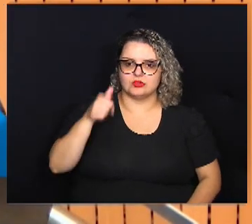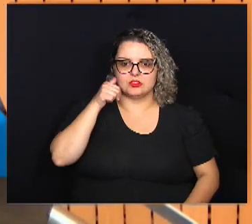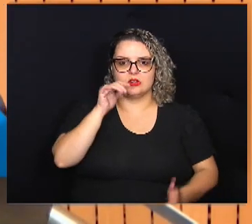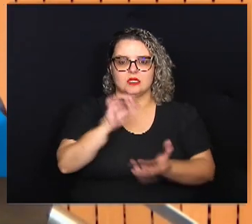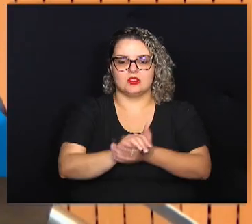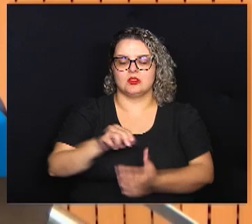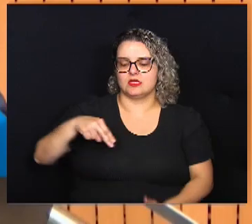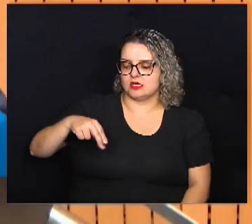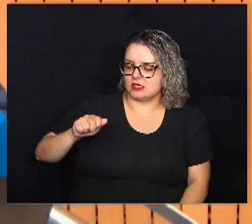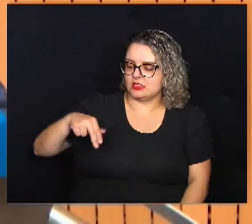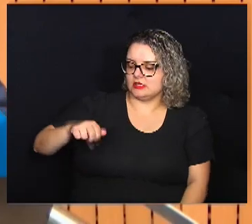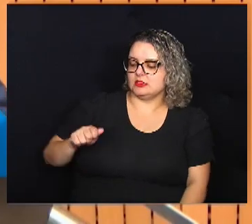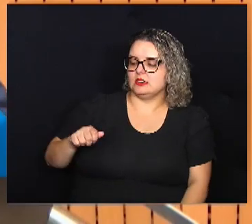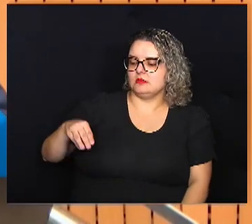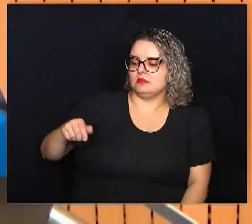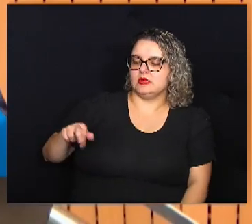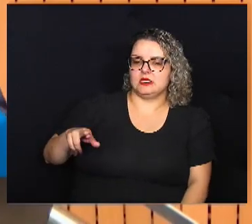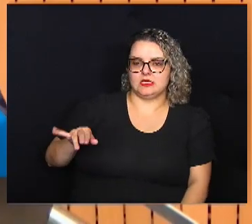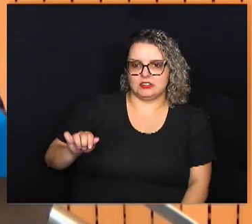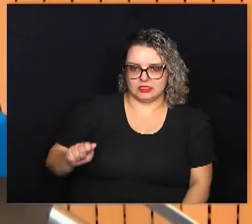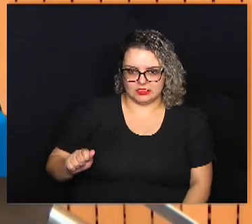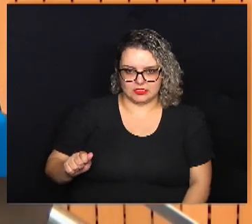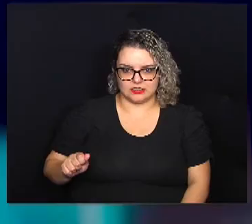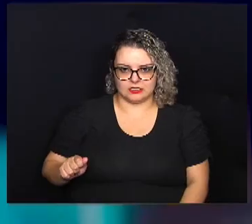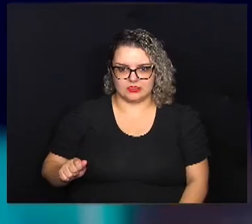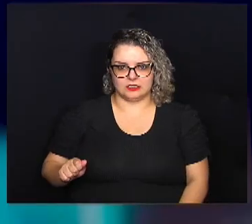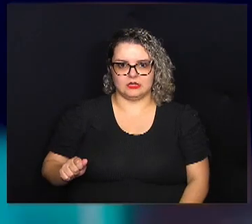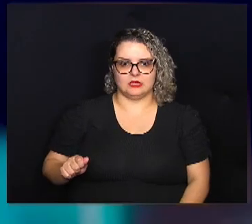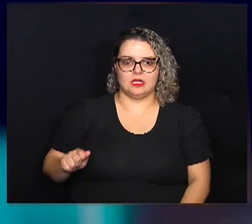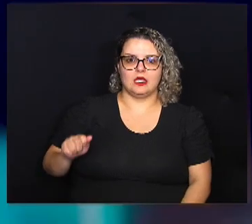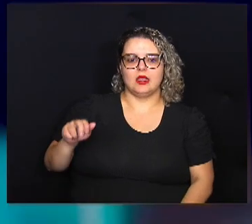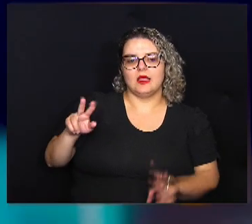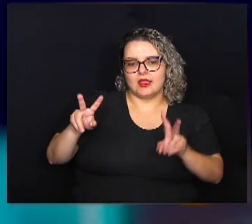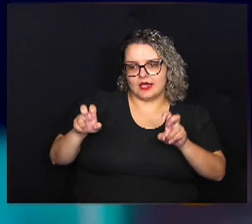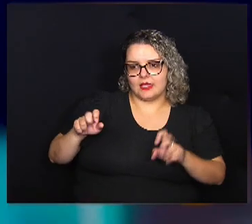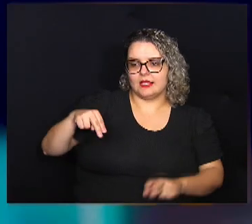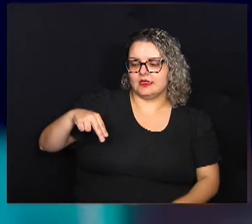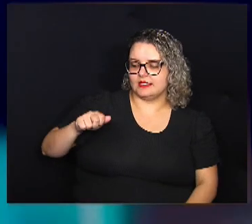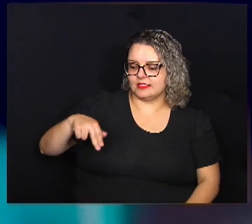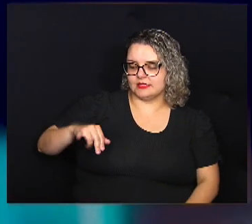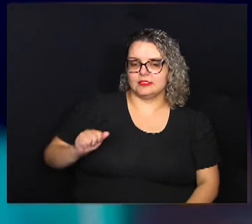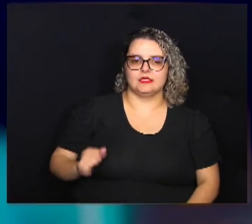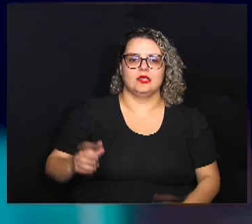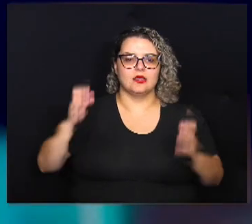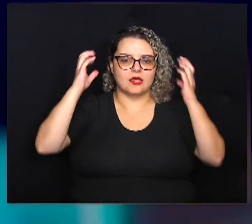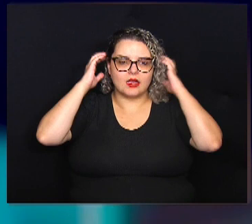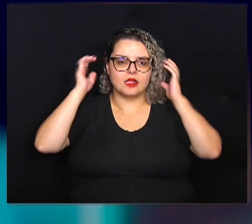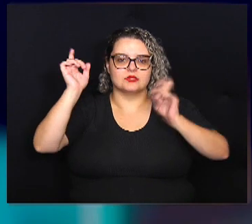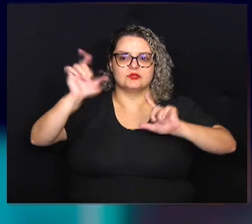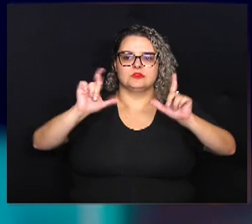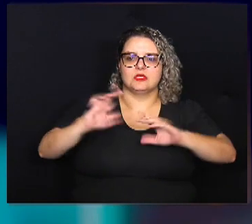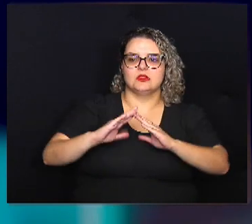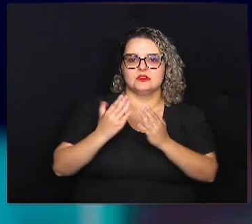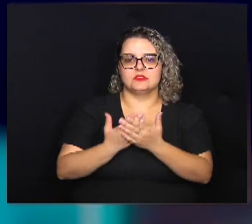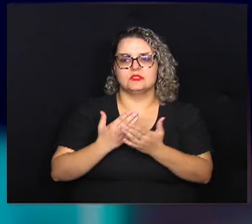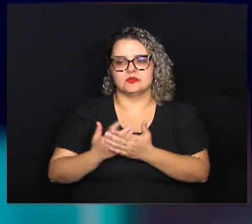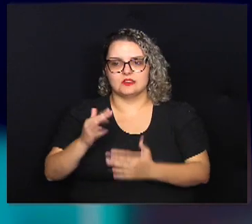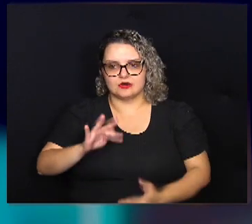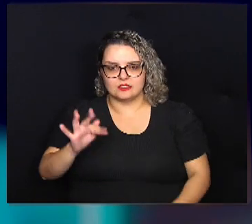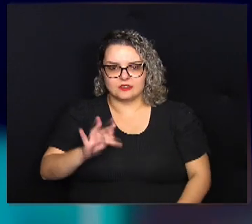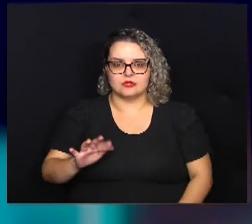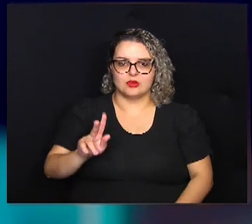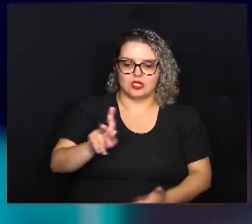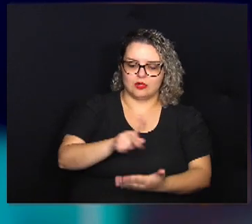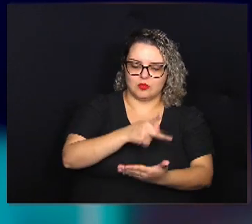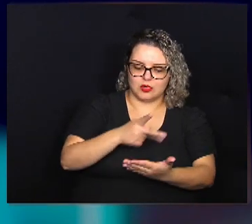Maria Francisco dos Santos Thanos, famosa Aninha. Rádio, TV, escola, universidade,